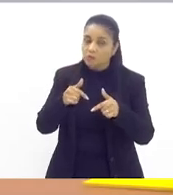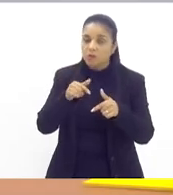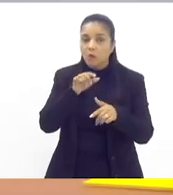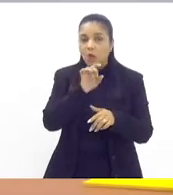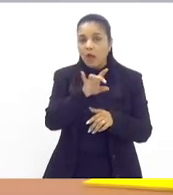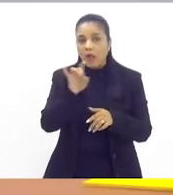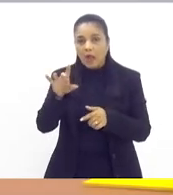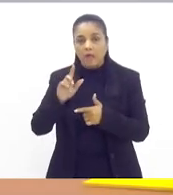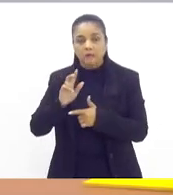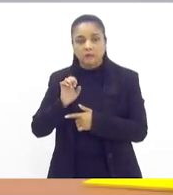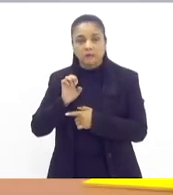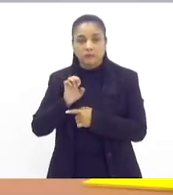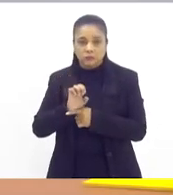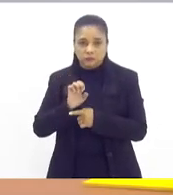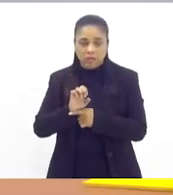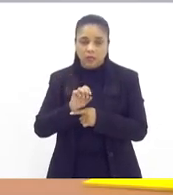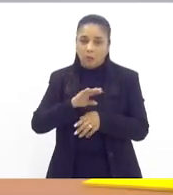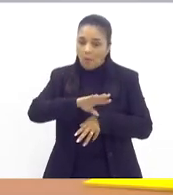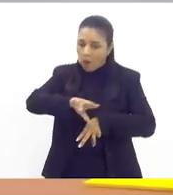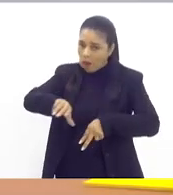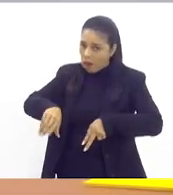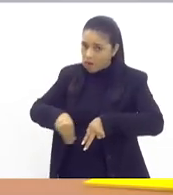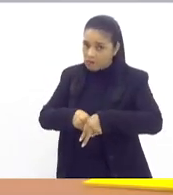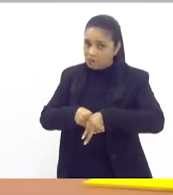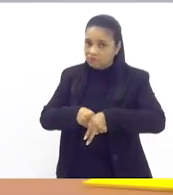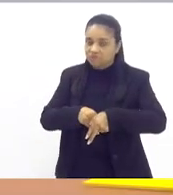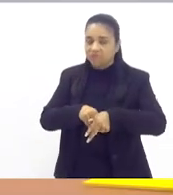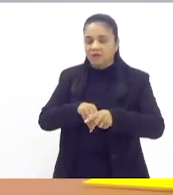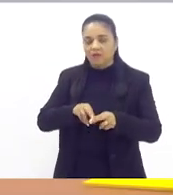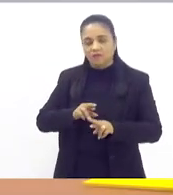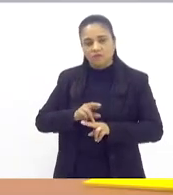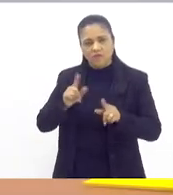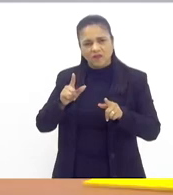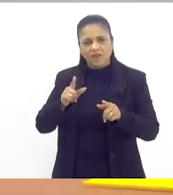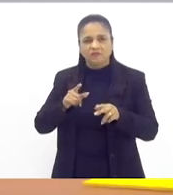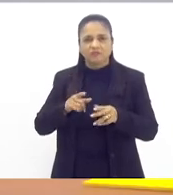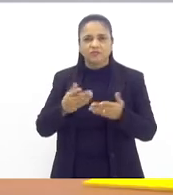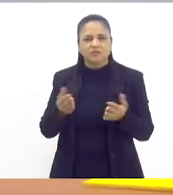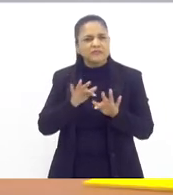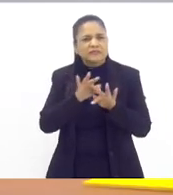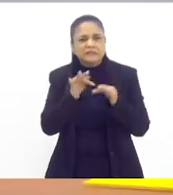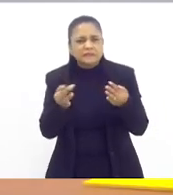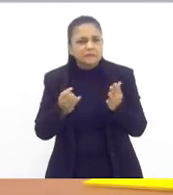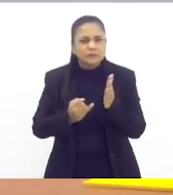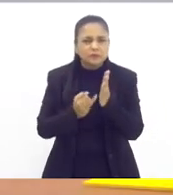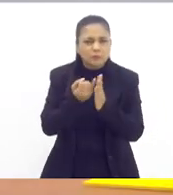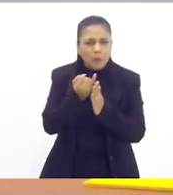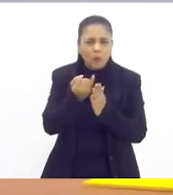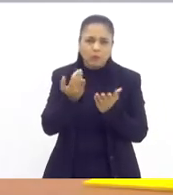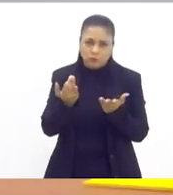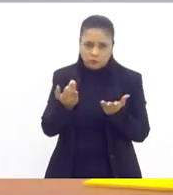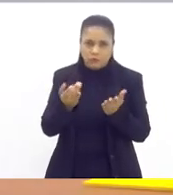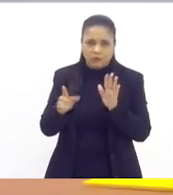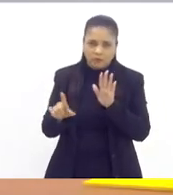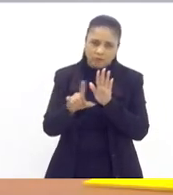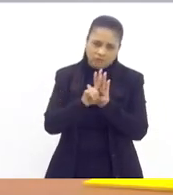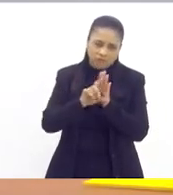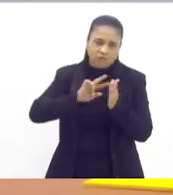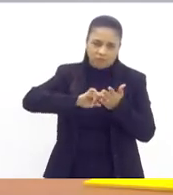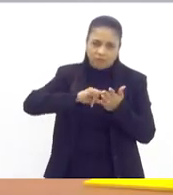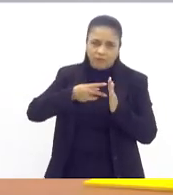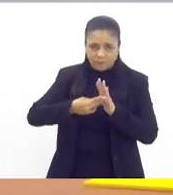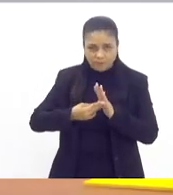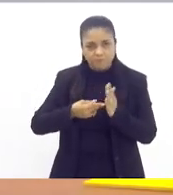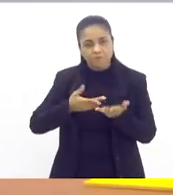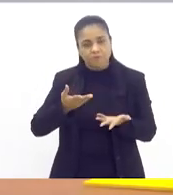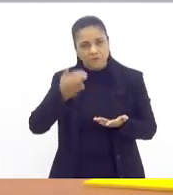vai ter autuação por causa de fraude mesmo. Como é muito mais simples o imposto, você tem muito menos situação de divergência de interpretação da legislação, porque ela vai ser muito